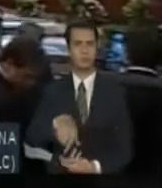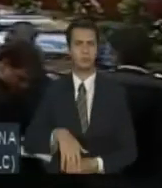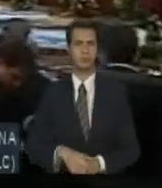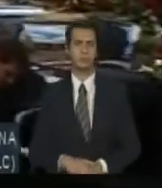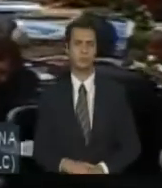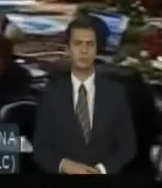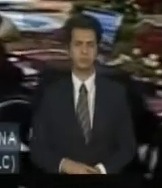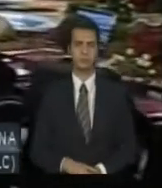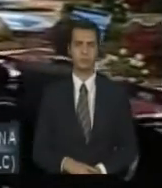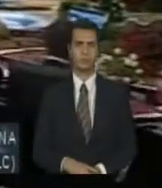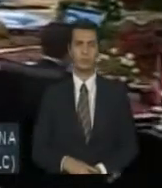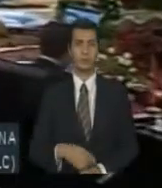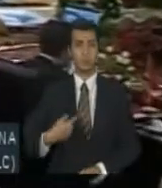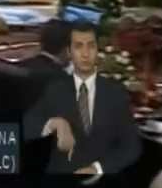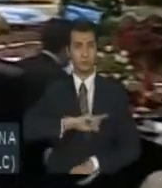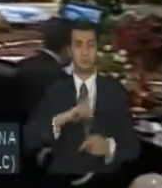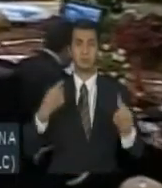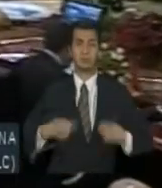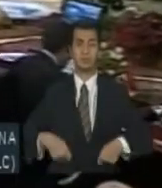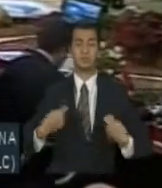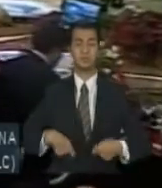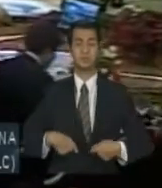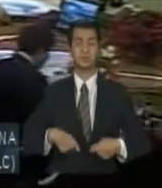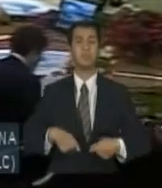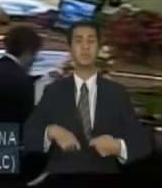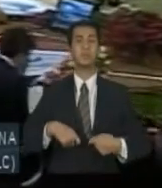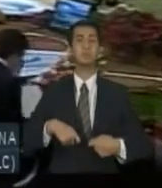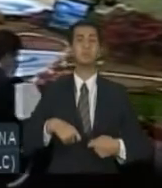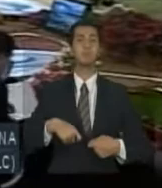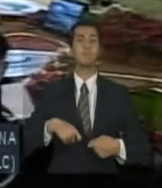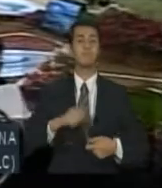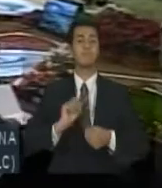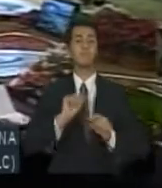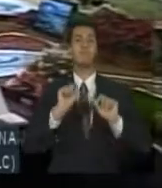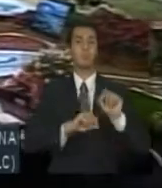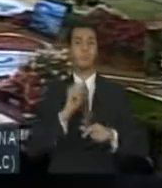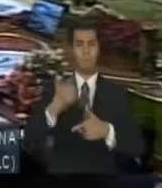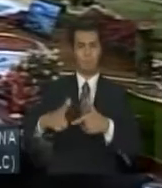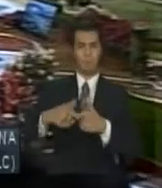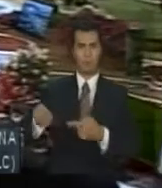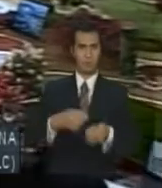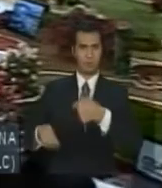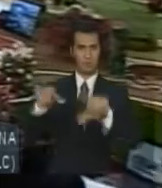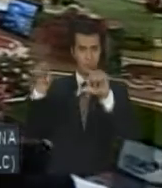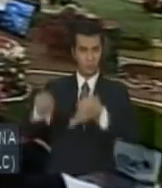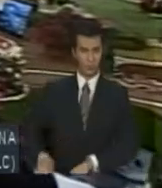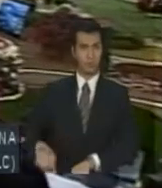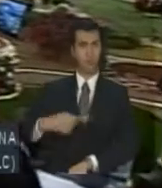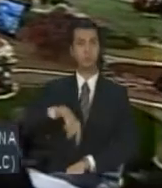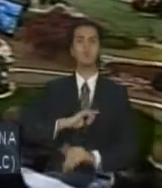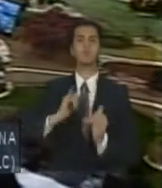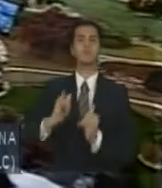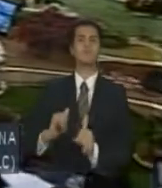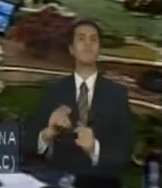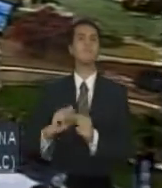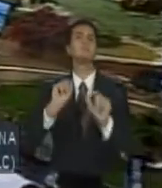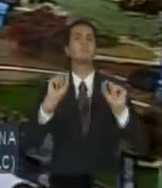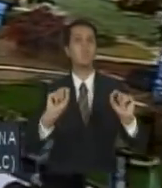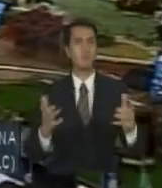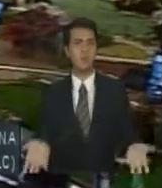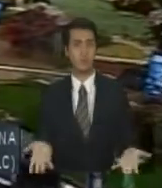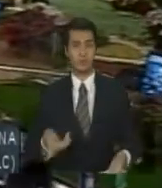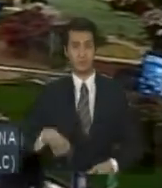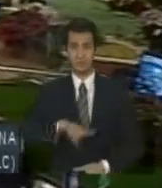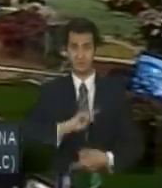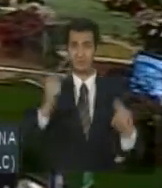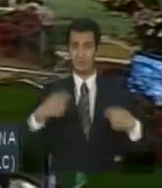Nós devemos responder a essa crise com um novo paradigma, um paradigma que